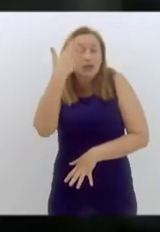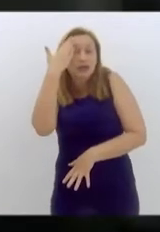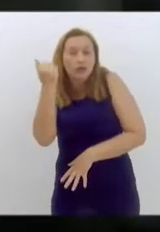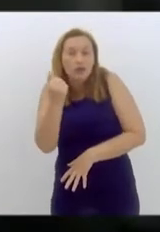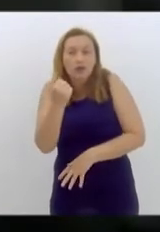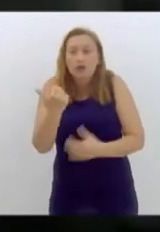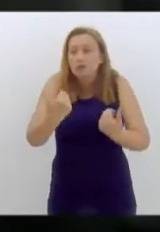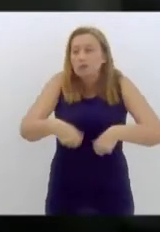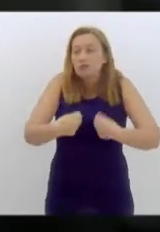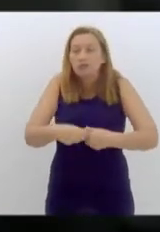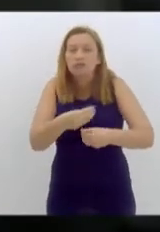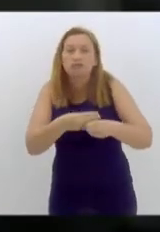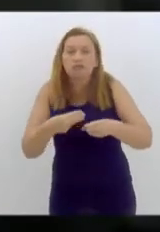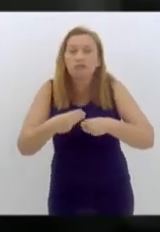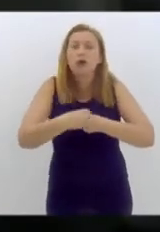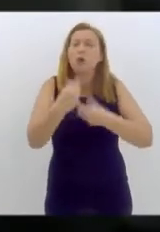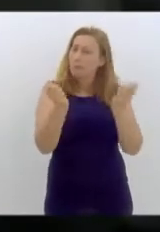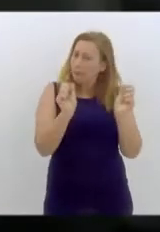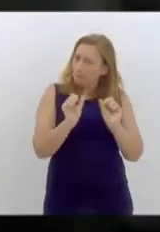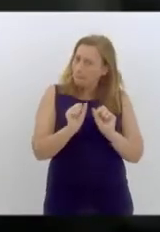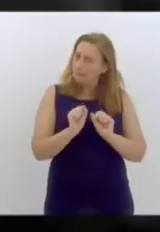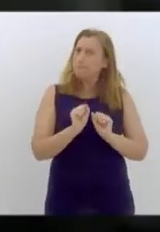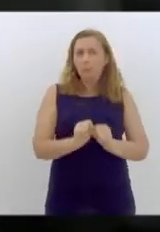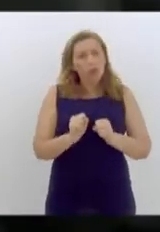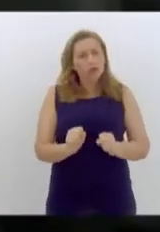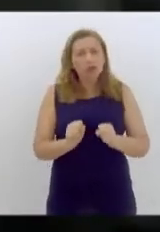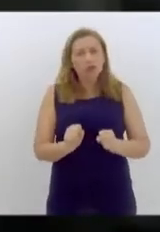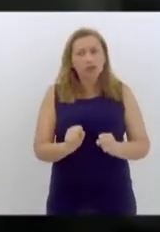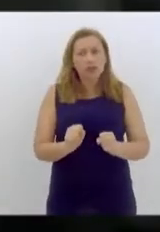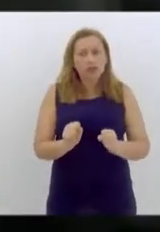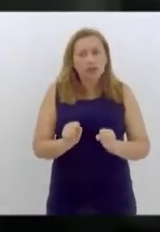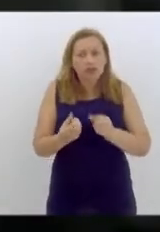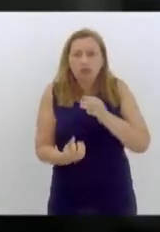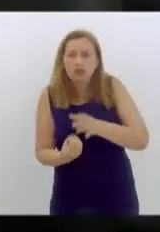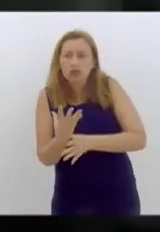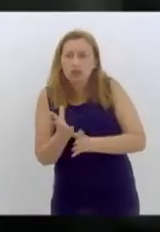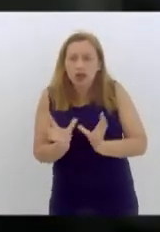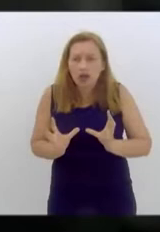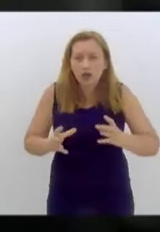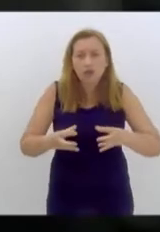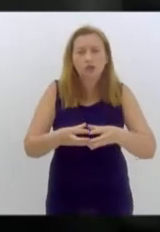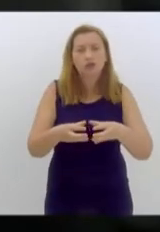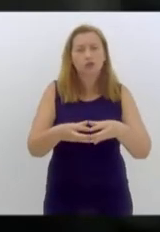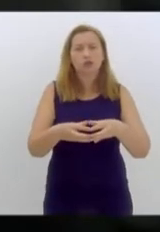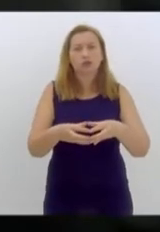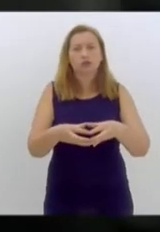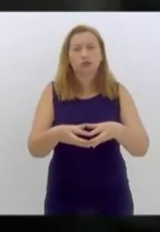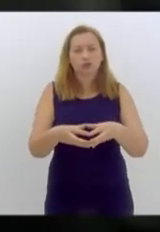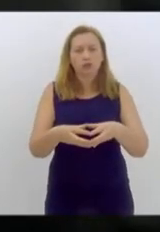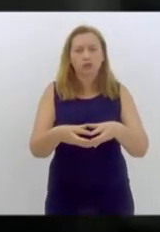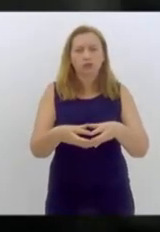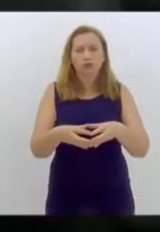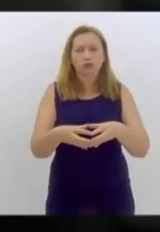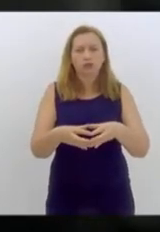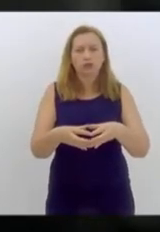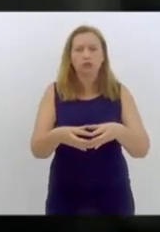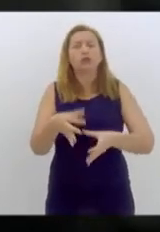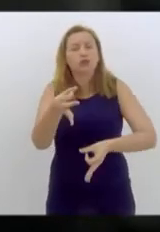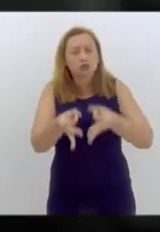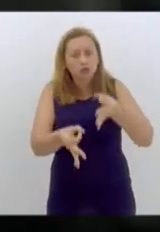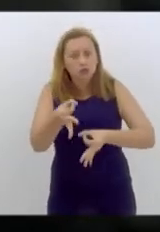municípios para poder a gente construir um índice que seja